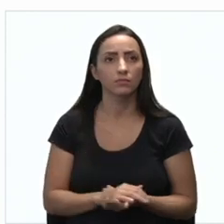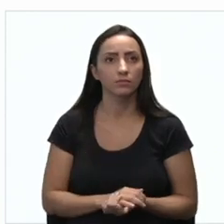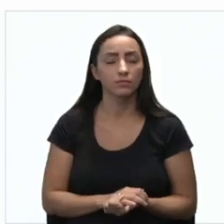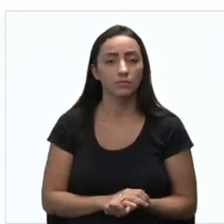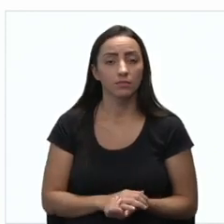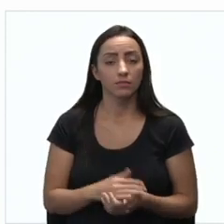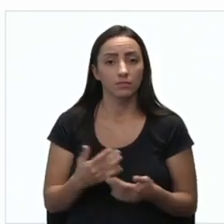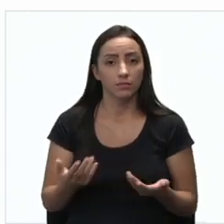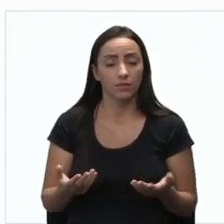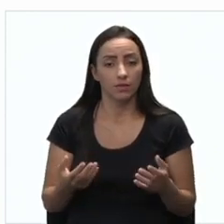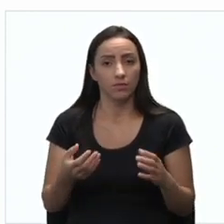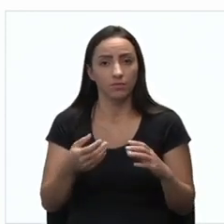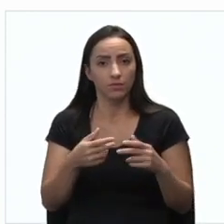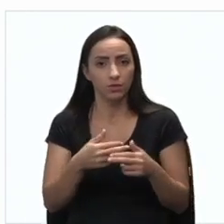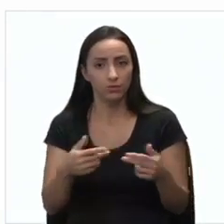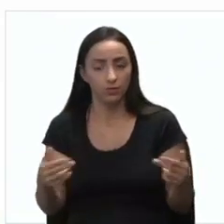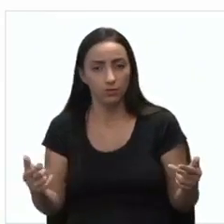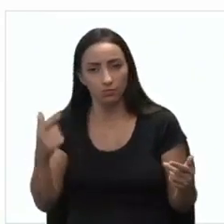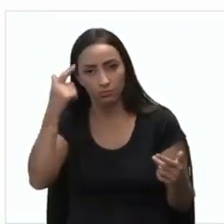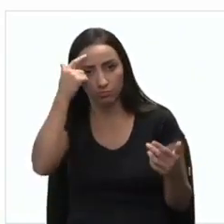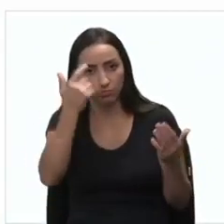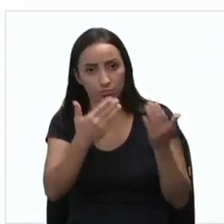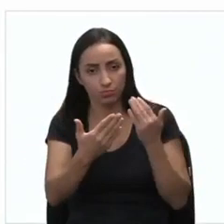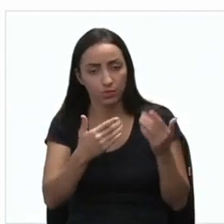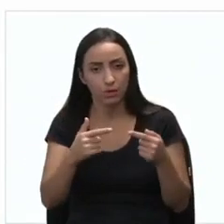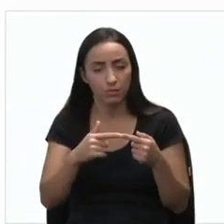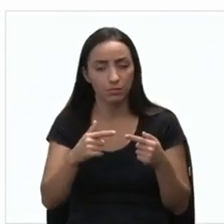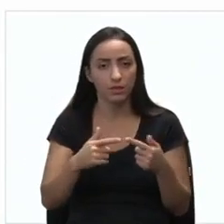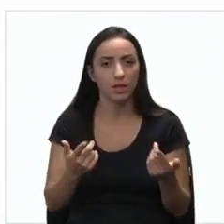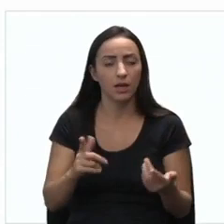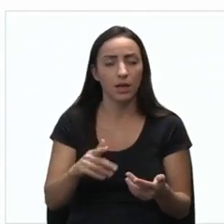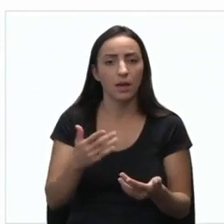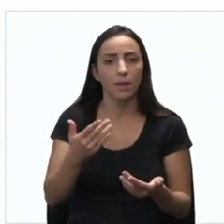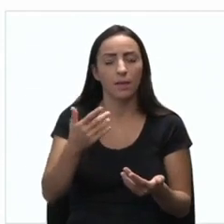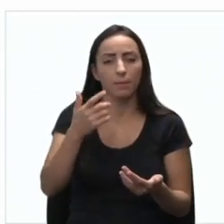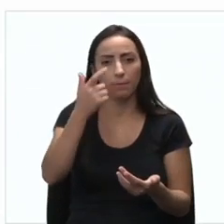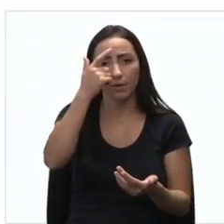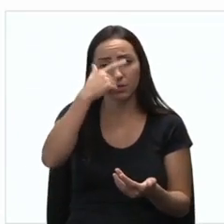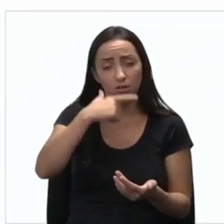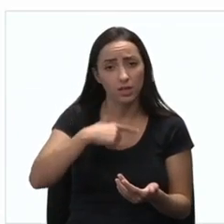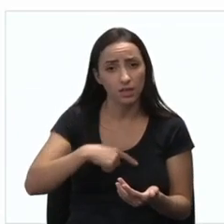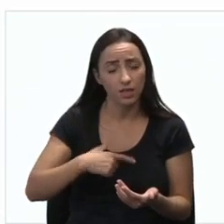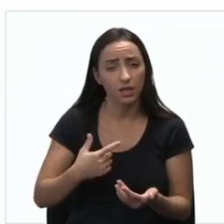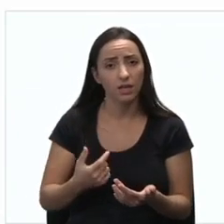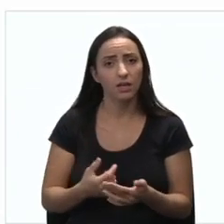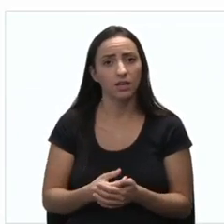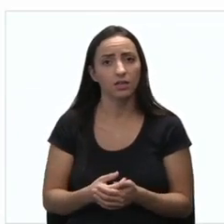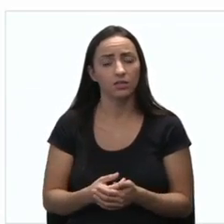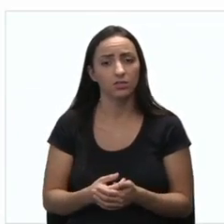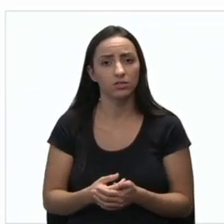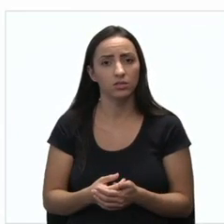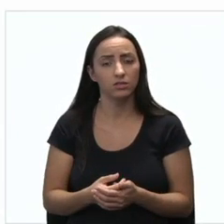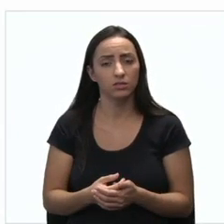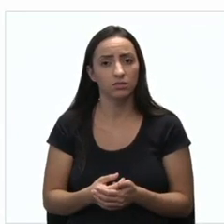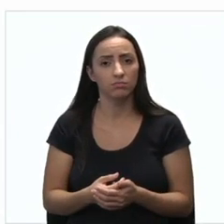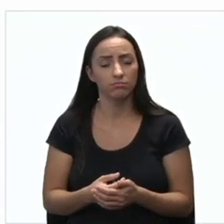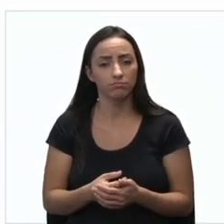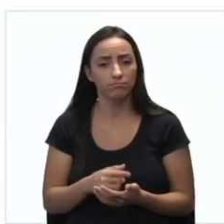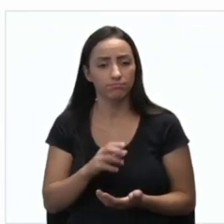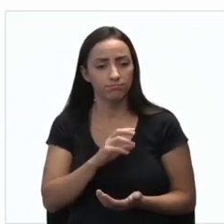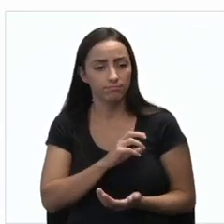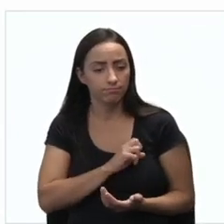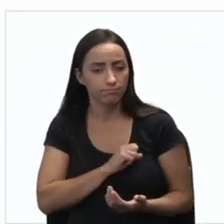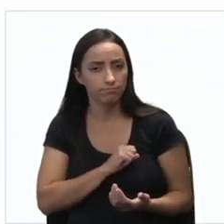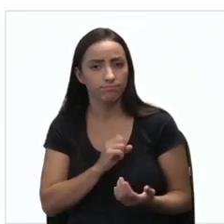os fatores psicológicos se referem à personalidade, à subjetividade, à afetividade,